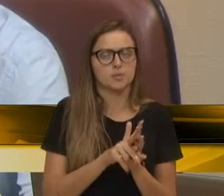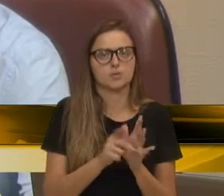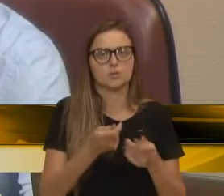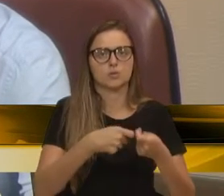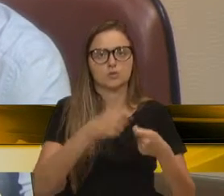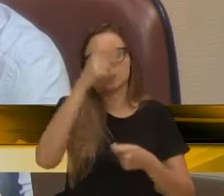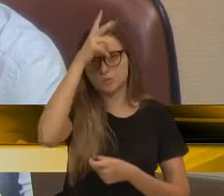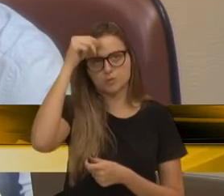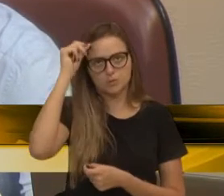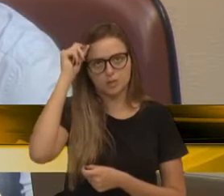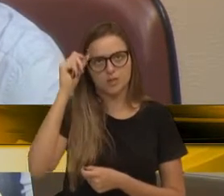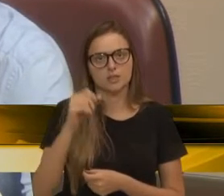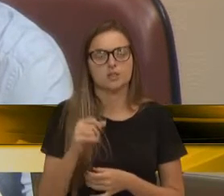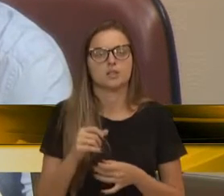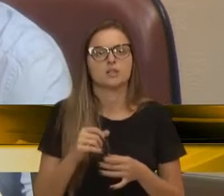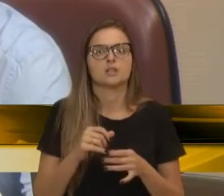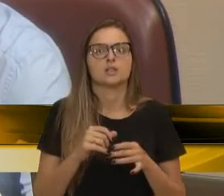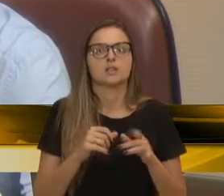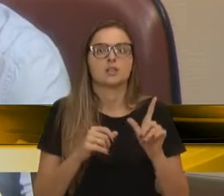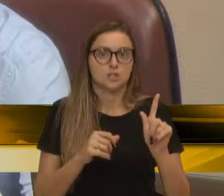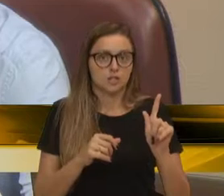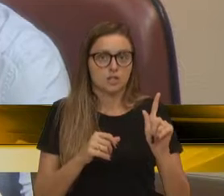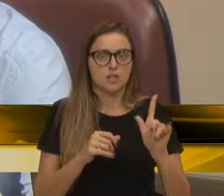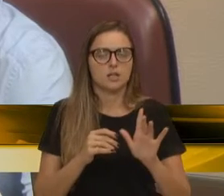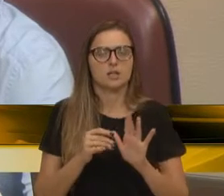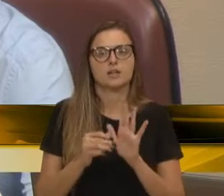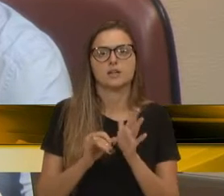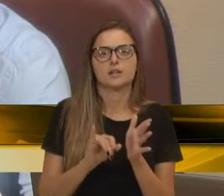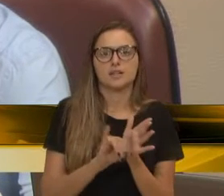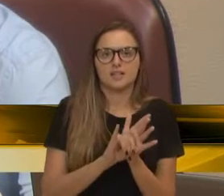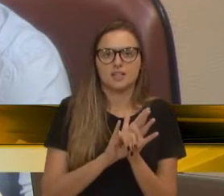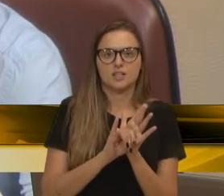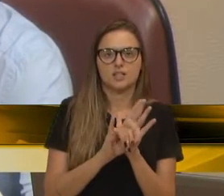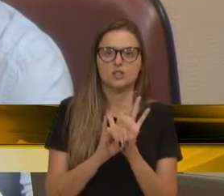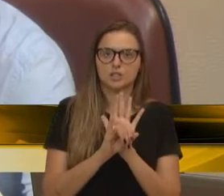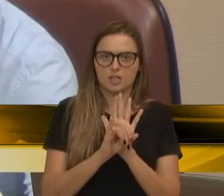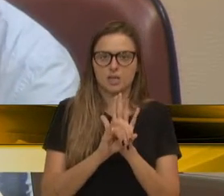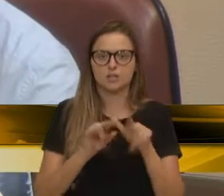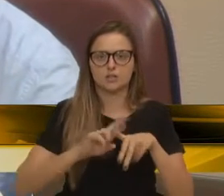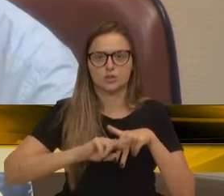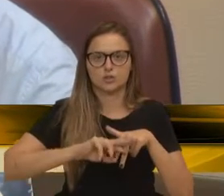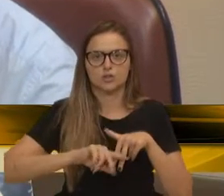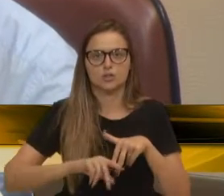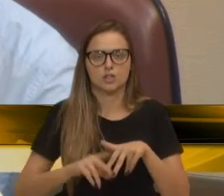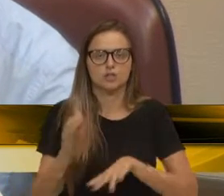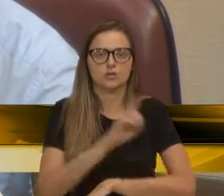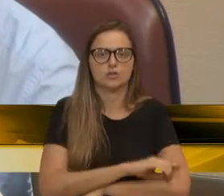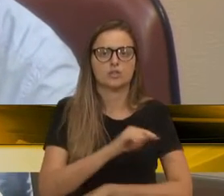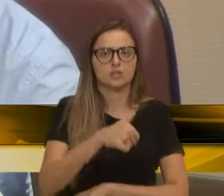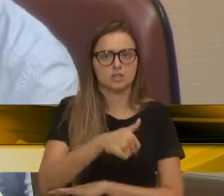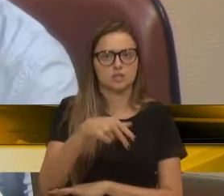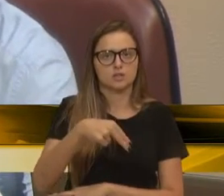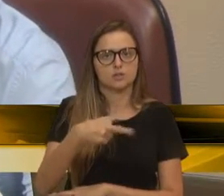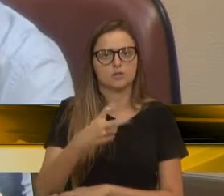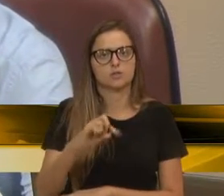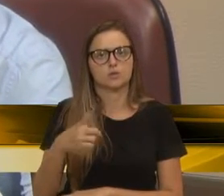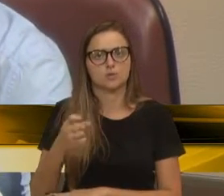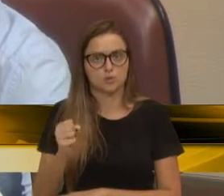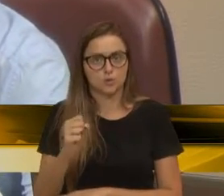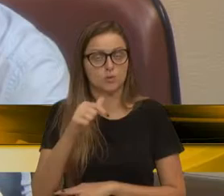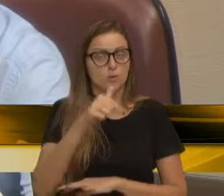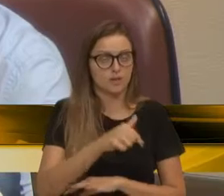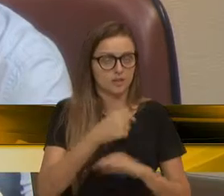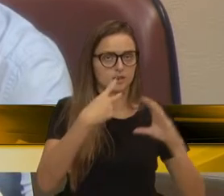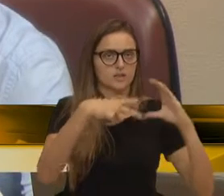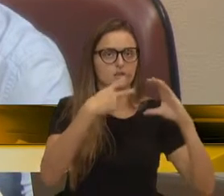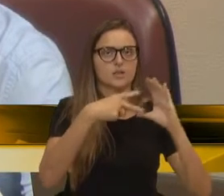identidade de gênero o prefeito daniel guerra protocolou na sexta feira 7 de novembro de 2018 na câmara de